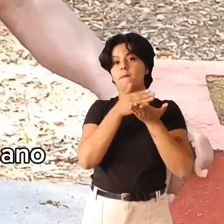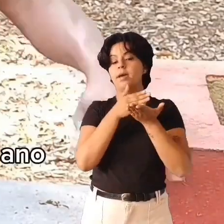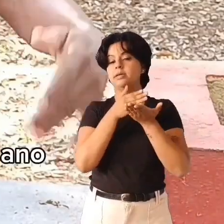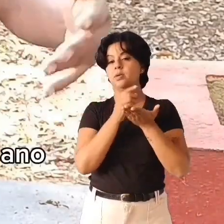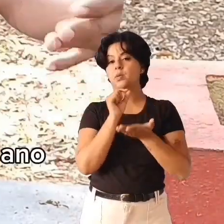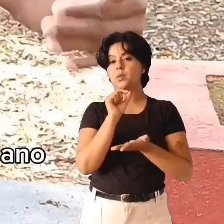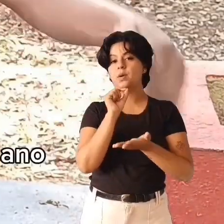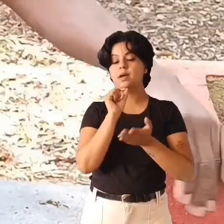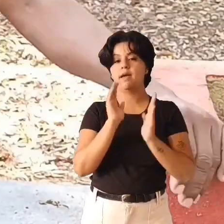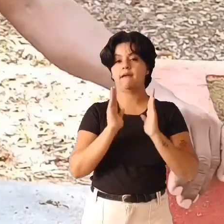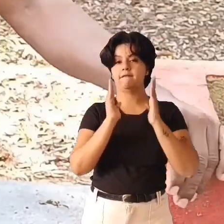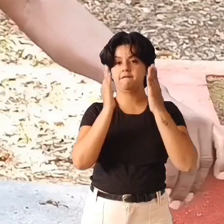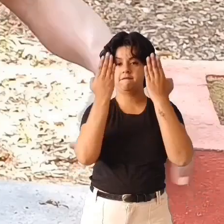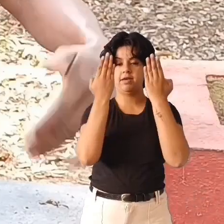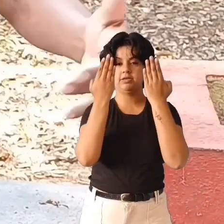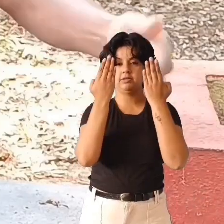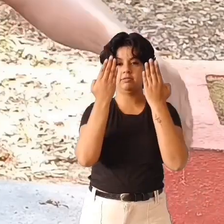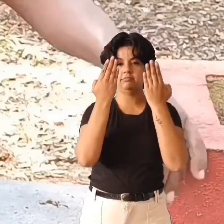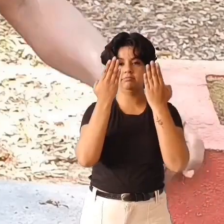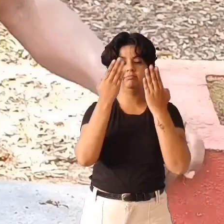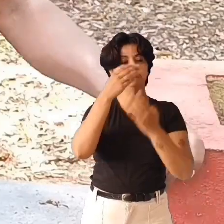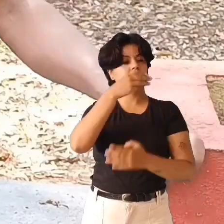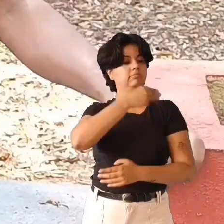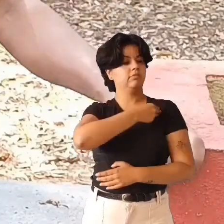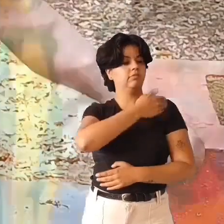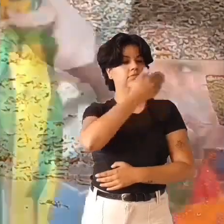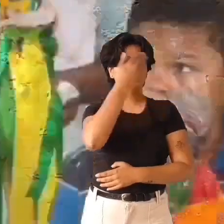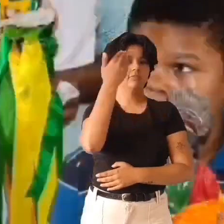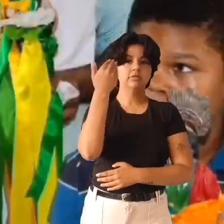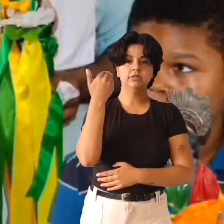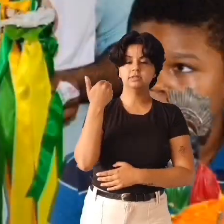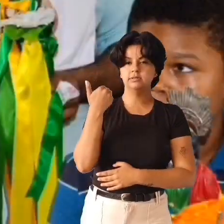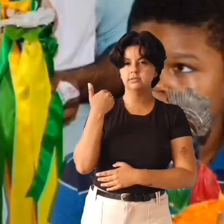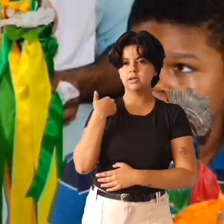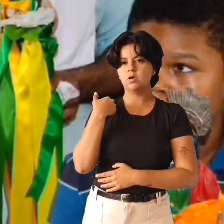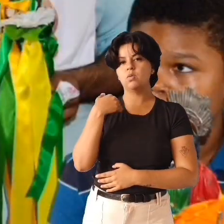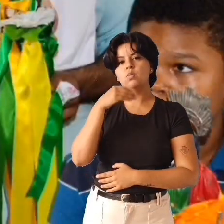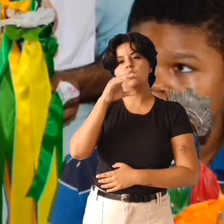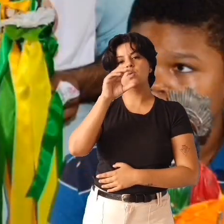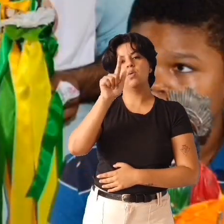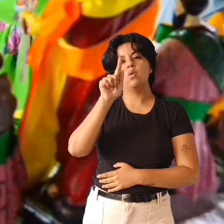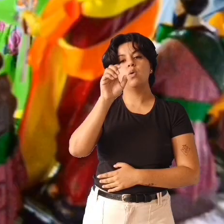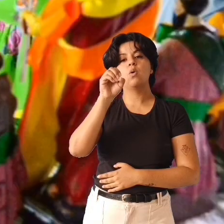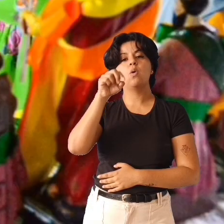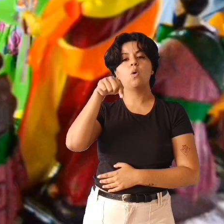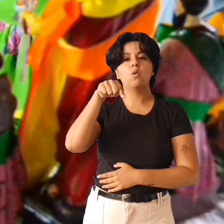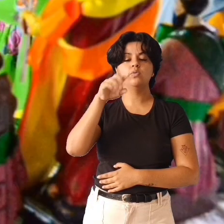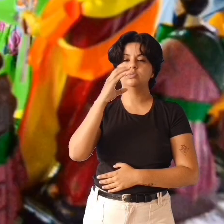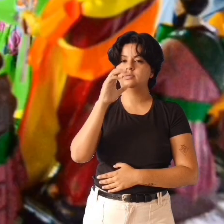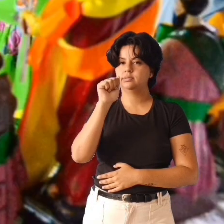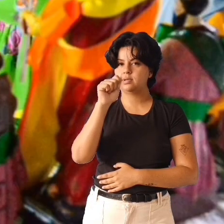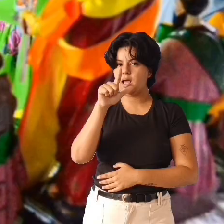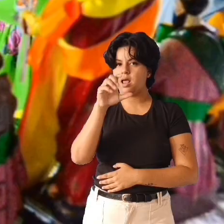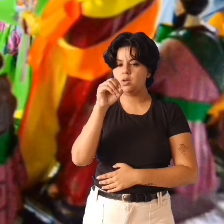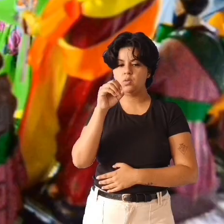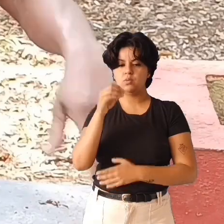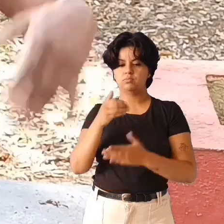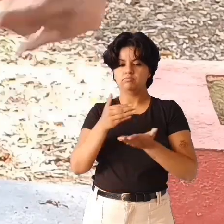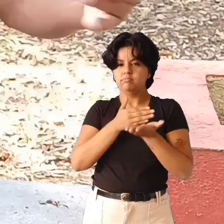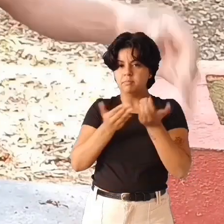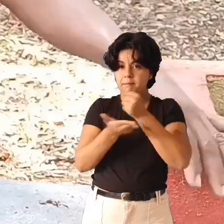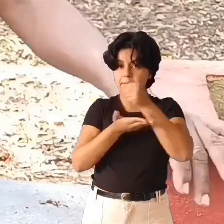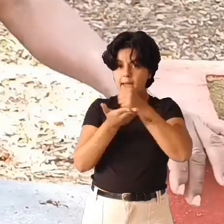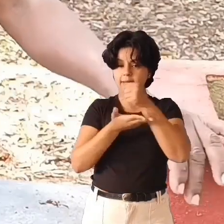já começa um ano com a festa de São Gonçalo, uma festa que é de origem portuguesa. Nós